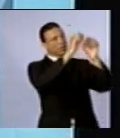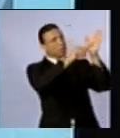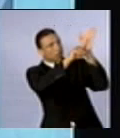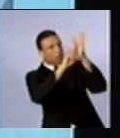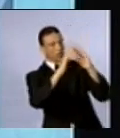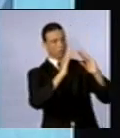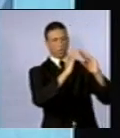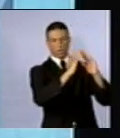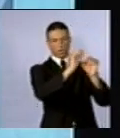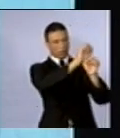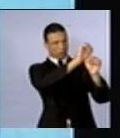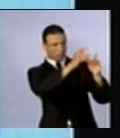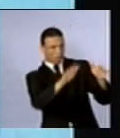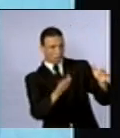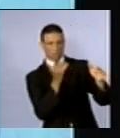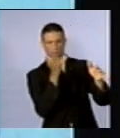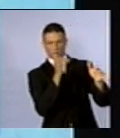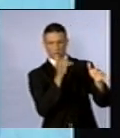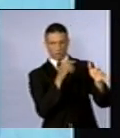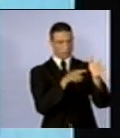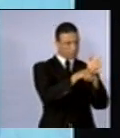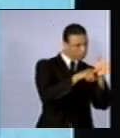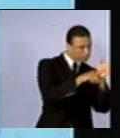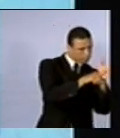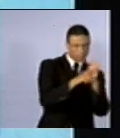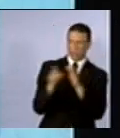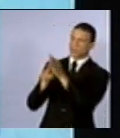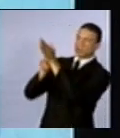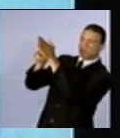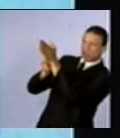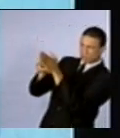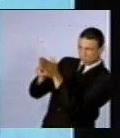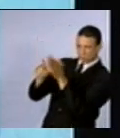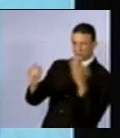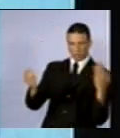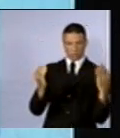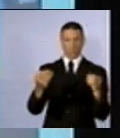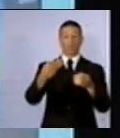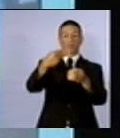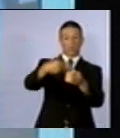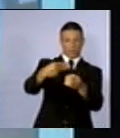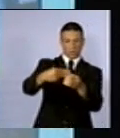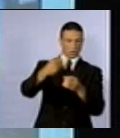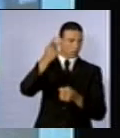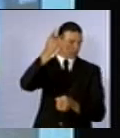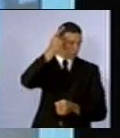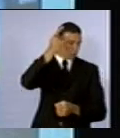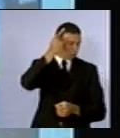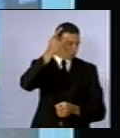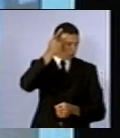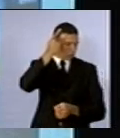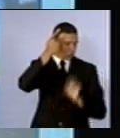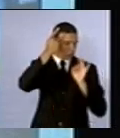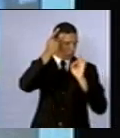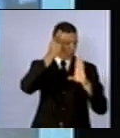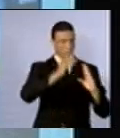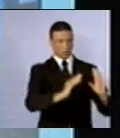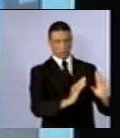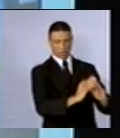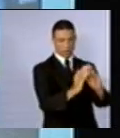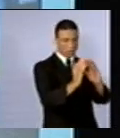nas residências dos casos e dos controles. A base de dados foi o município de São Paulo. Todas as